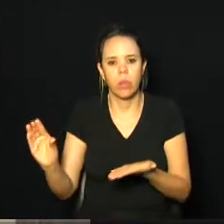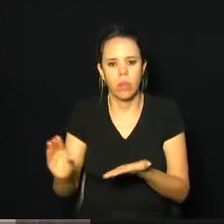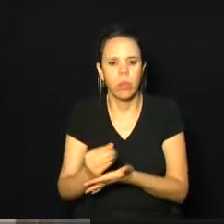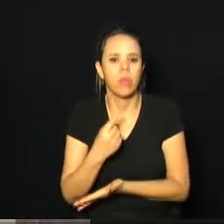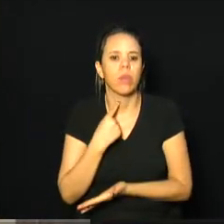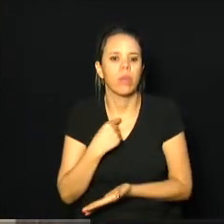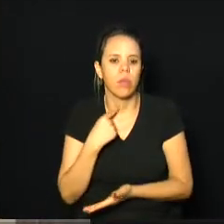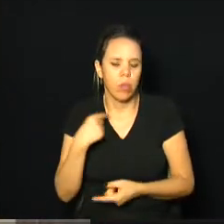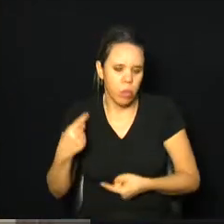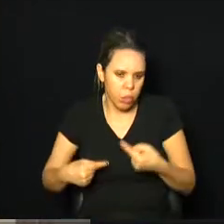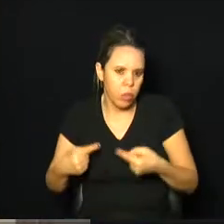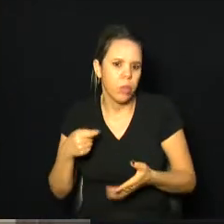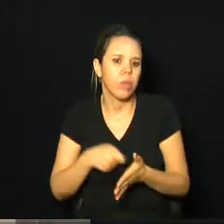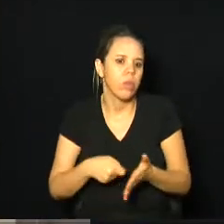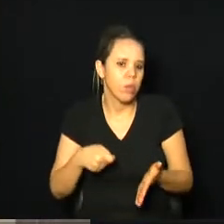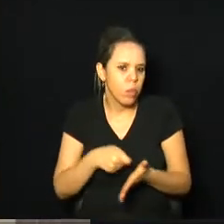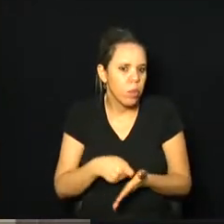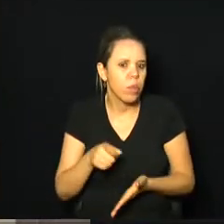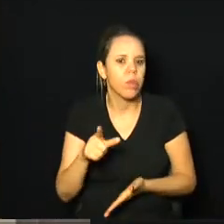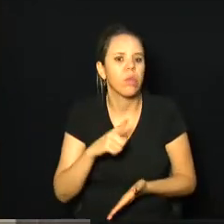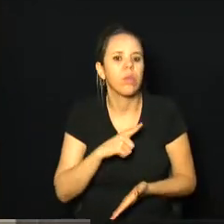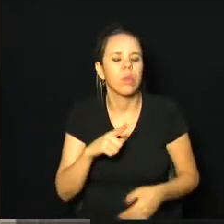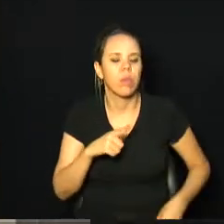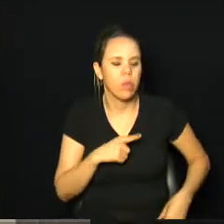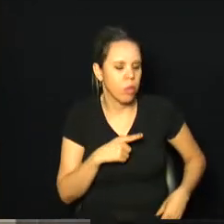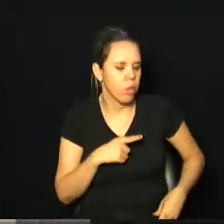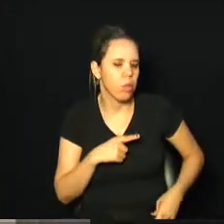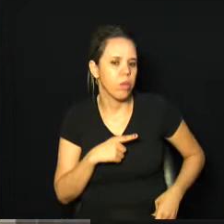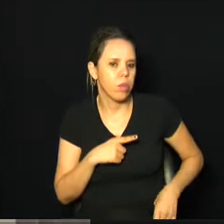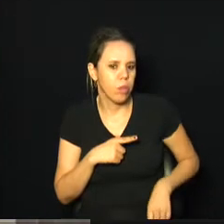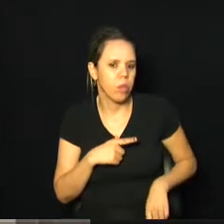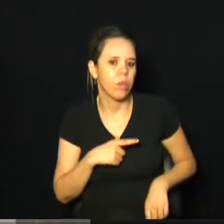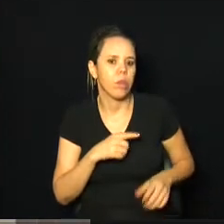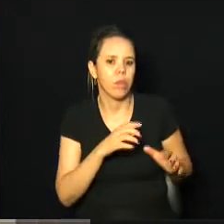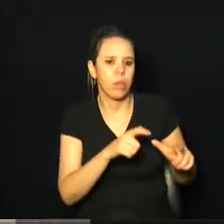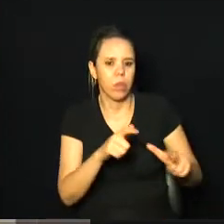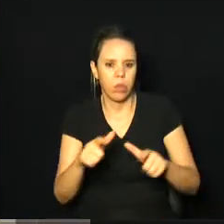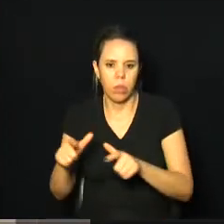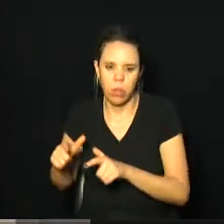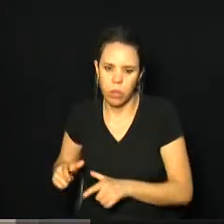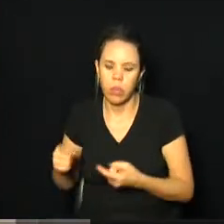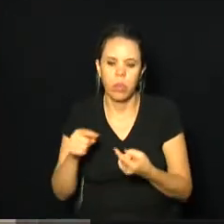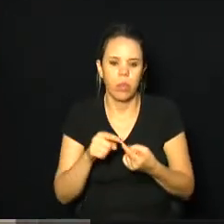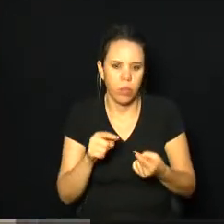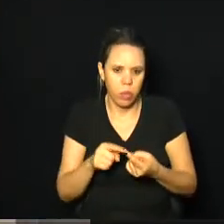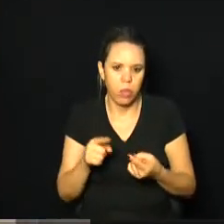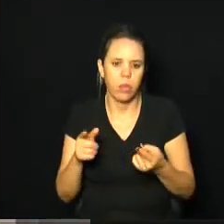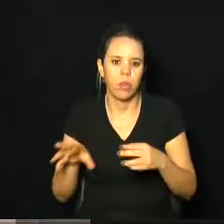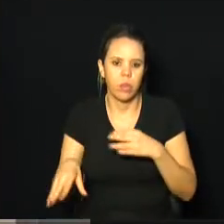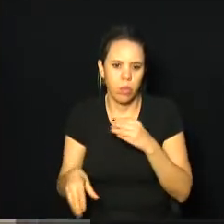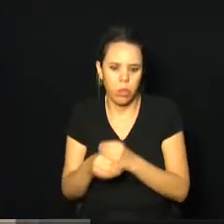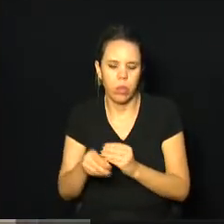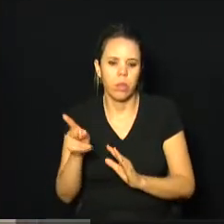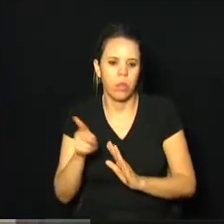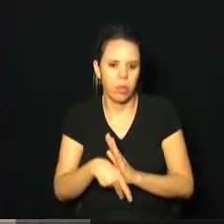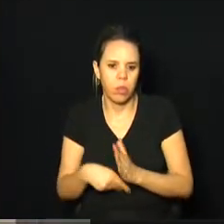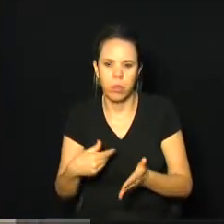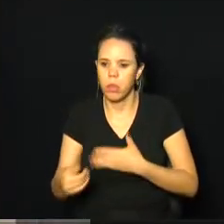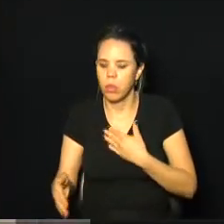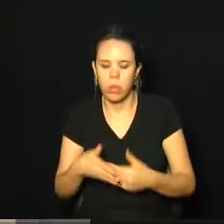vontade política também. Você tem que ter as áreas, tem que estar de acordo para você implantar os projetos, seja em